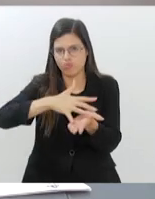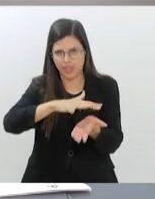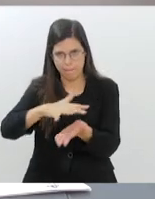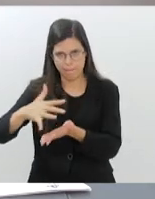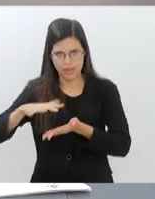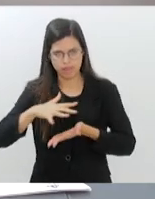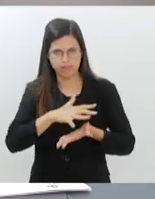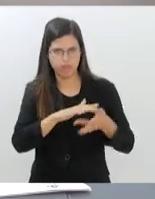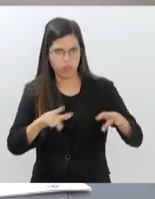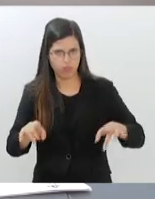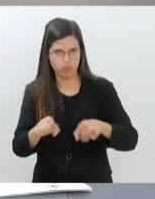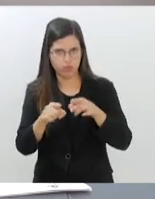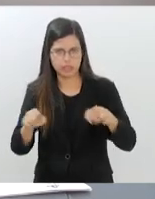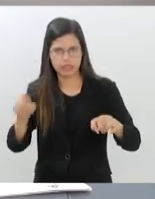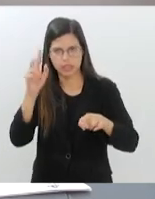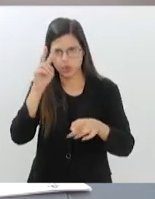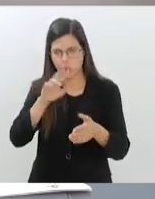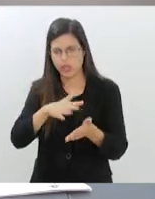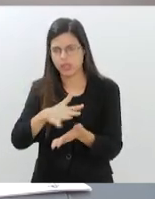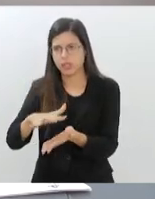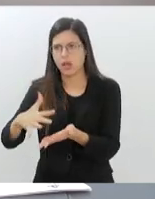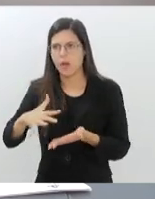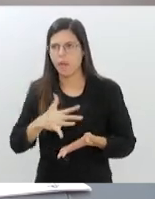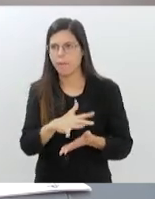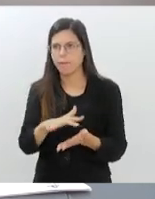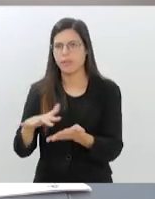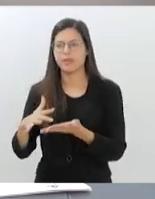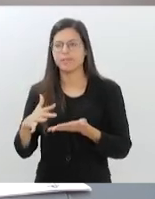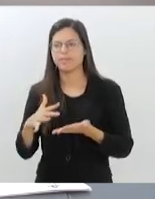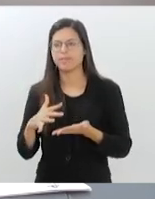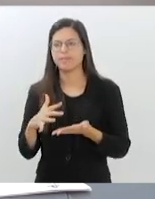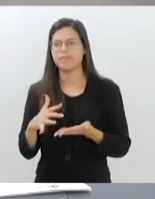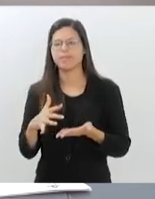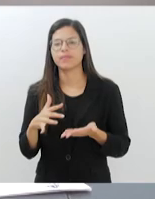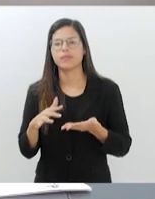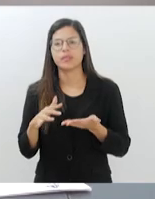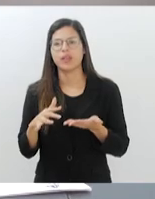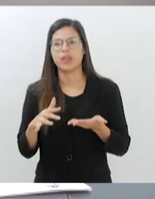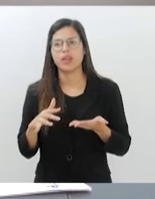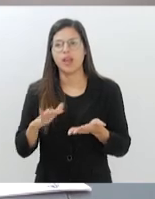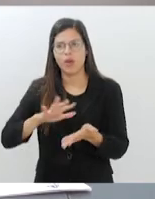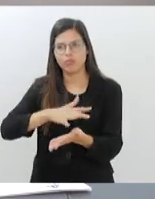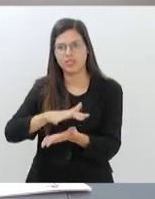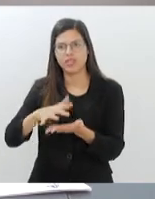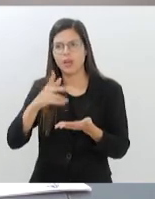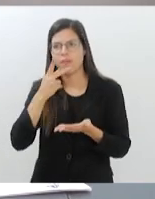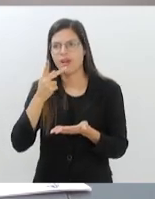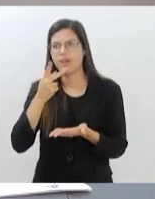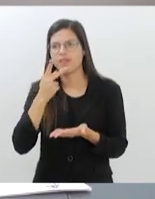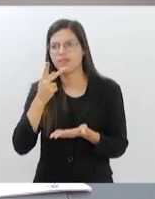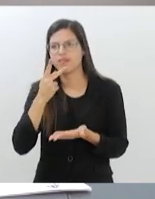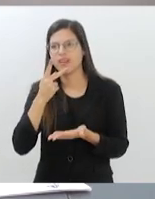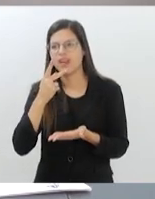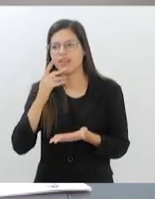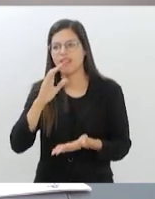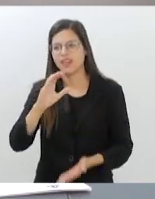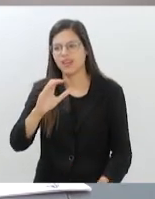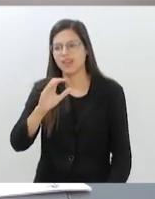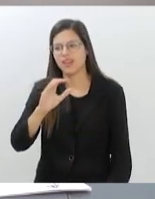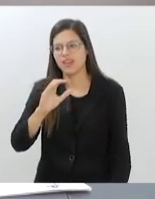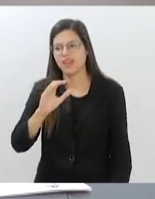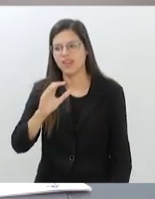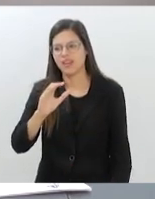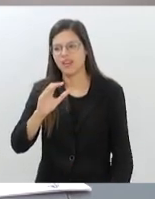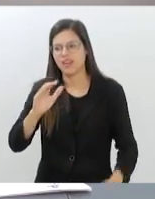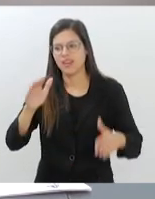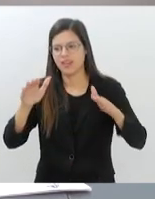redo Sim vou puxar a brasa para minha sardinha aí o o Sama diz assim caô cabecile como